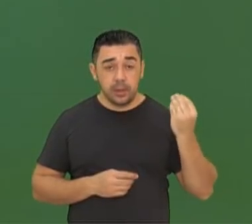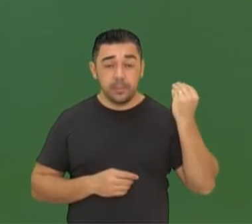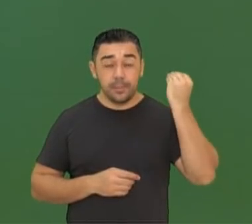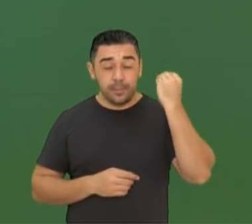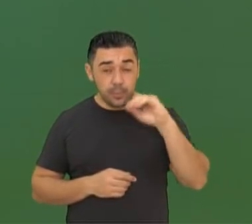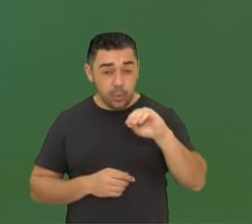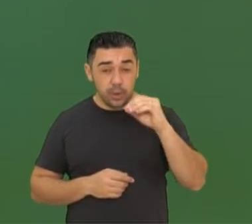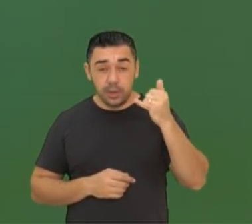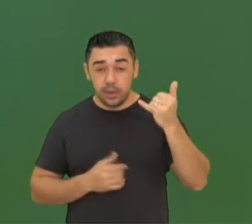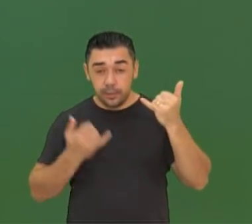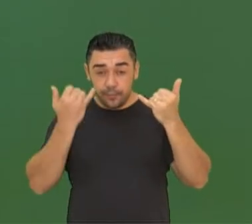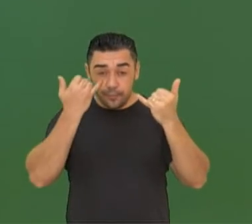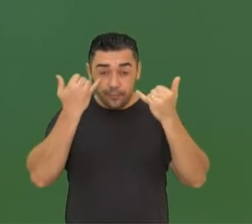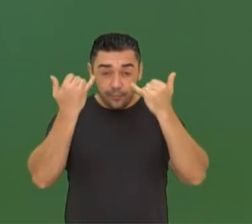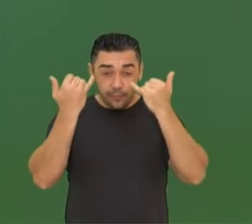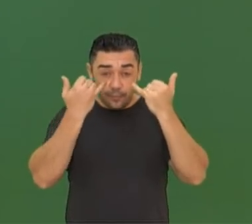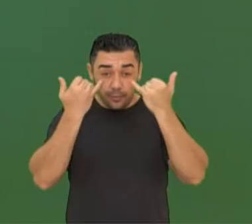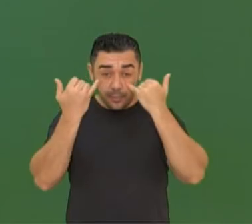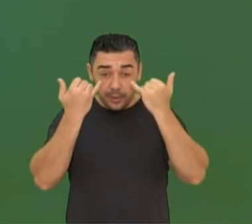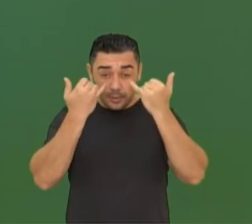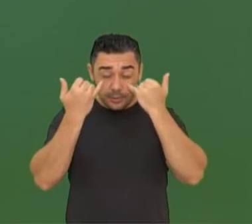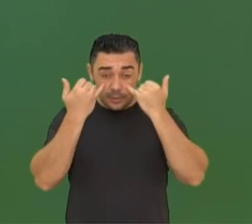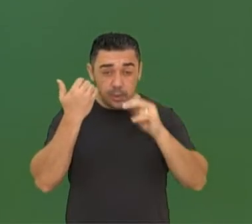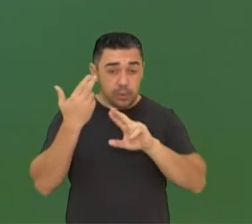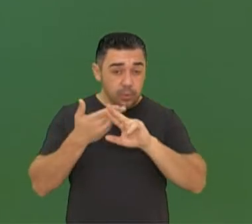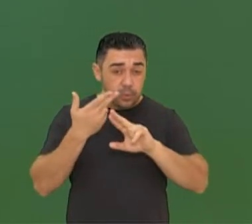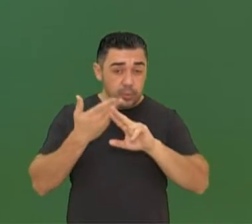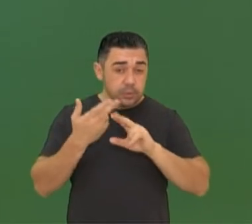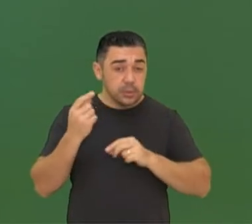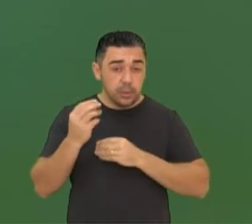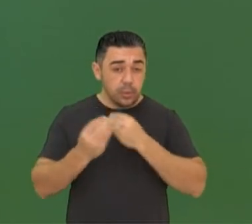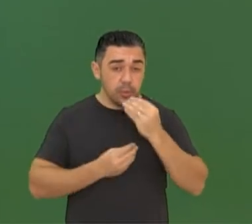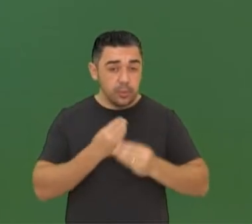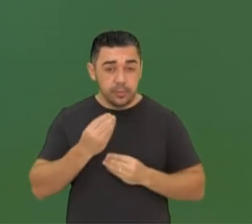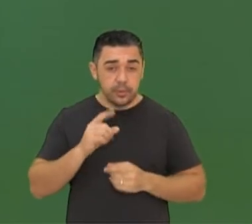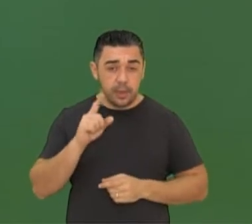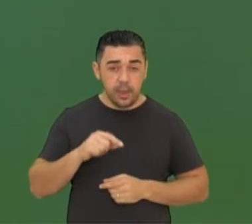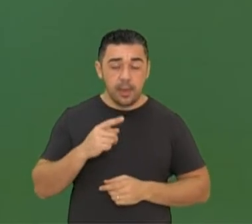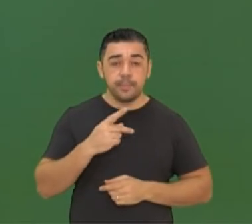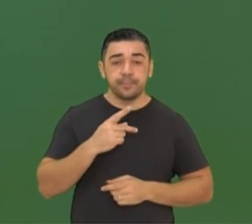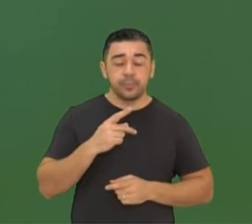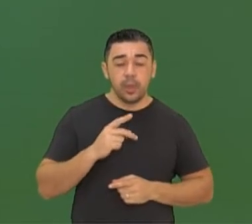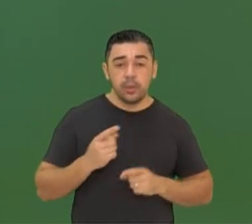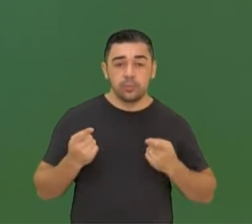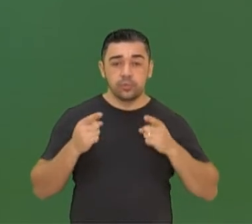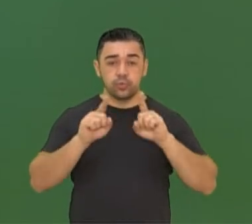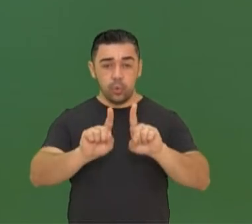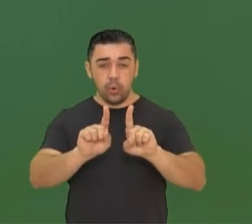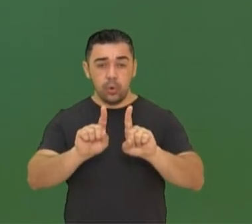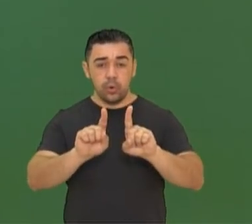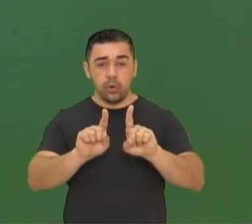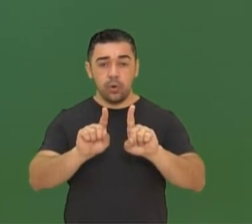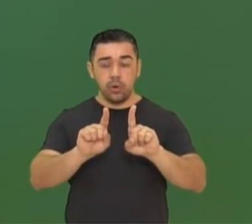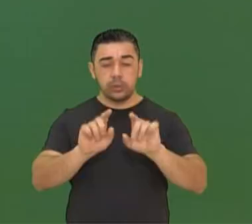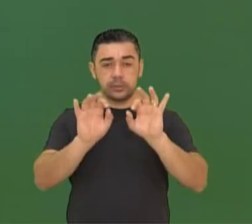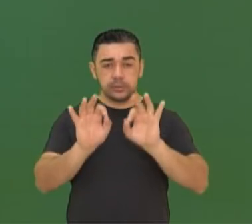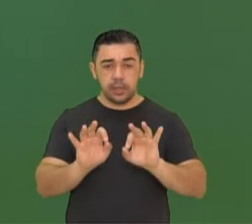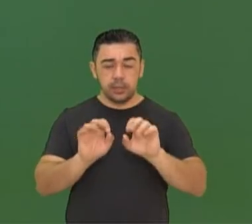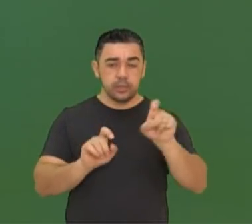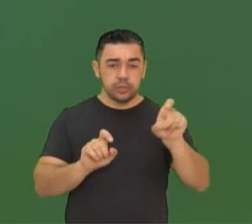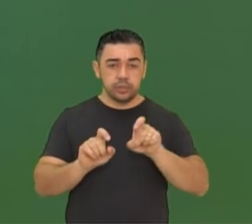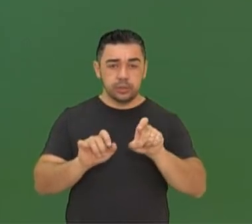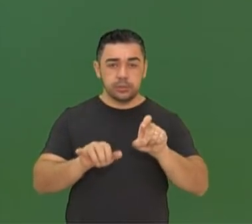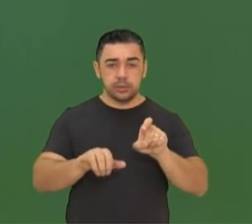escrever essa localização, a gente usa uma informação que a gente chama de par ordenado. O que é um par ordenado? São dois